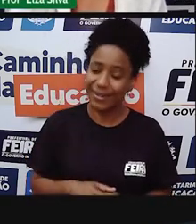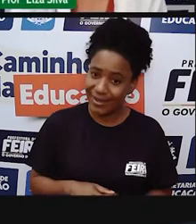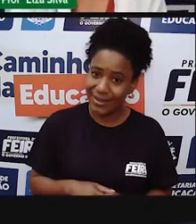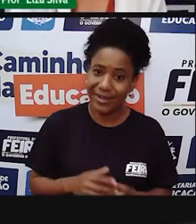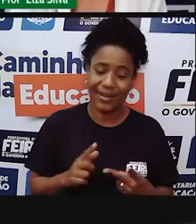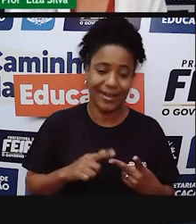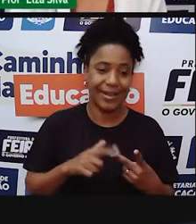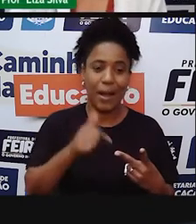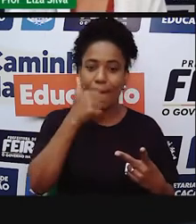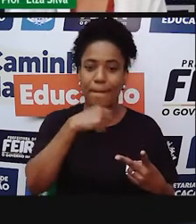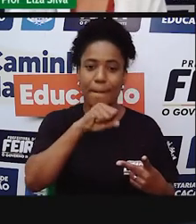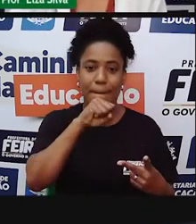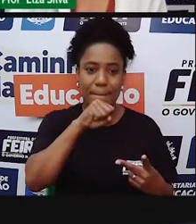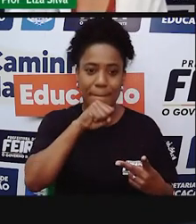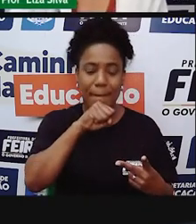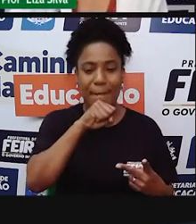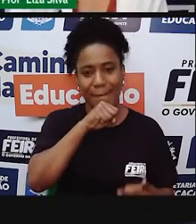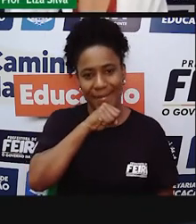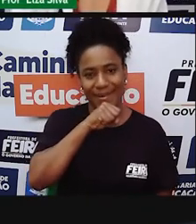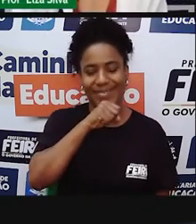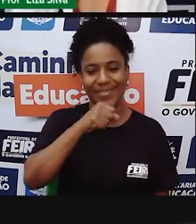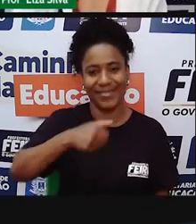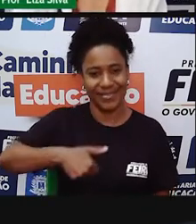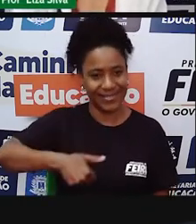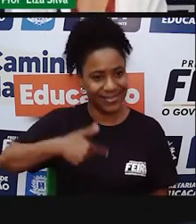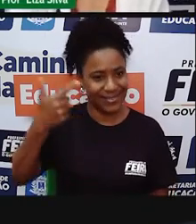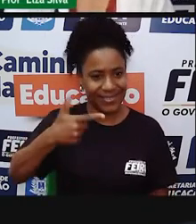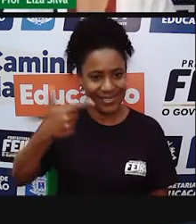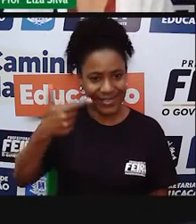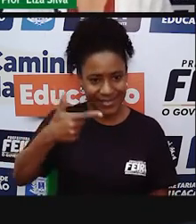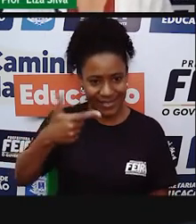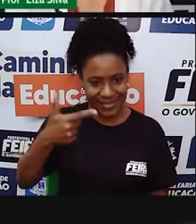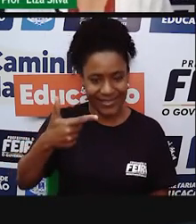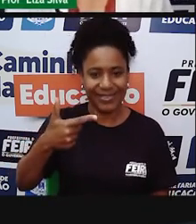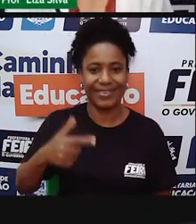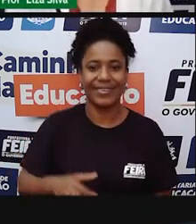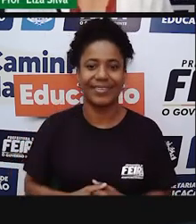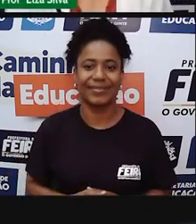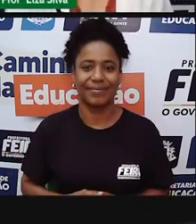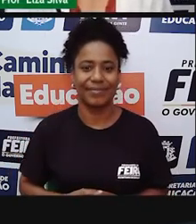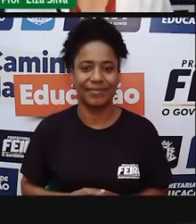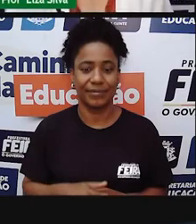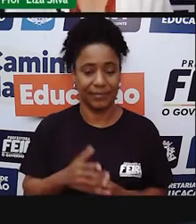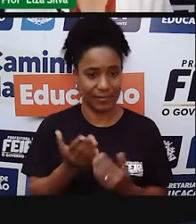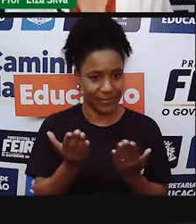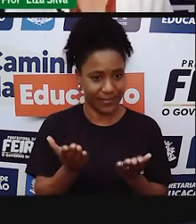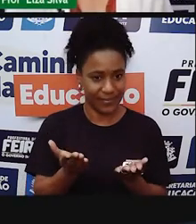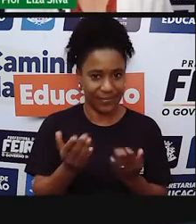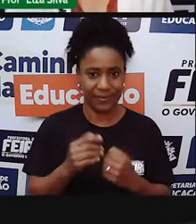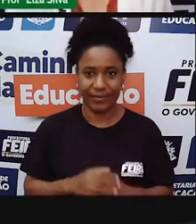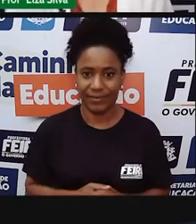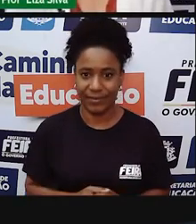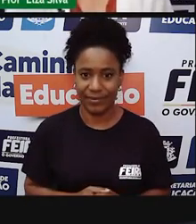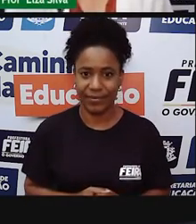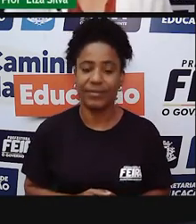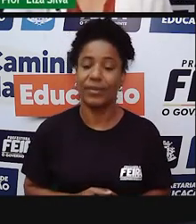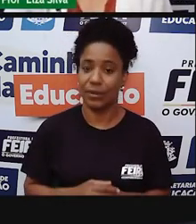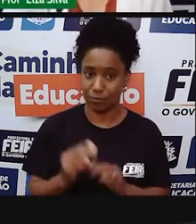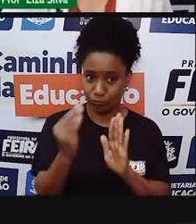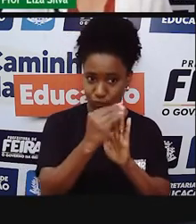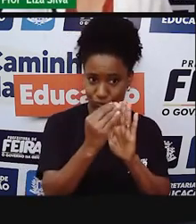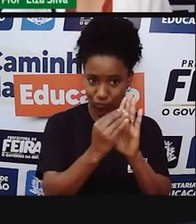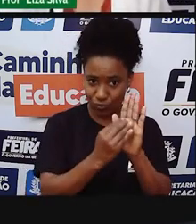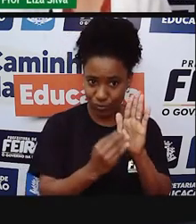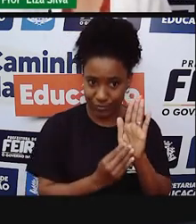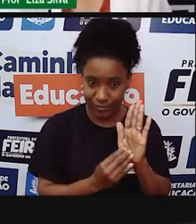que também é uma mãe de step, vai ser a stepmother. Stepmother, tá bom? Você anotou tudo.